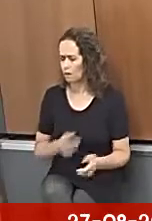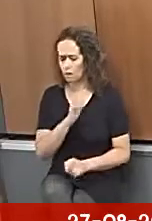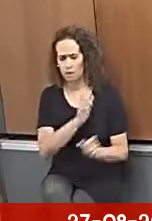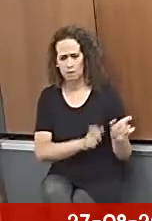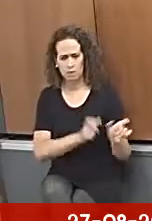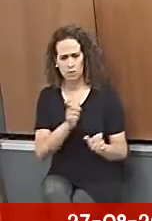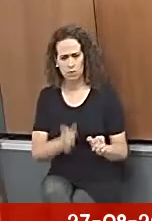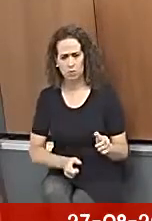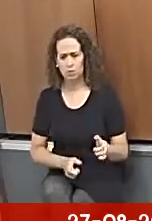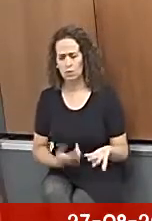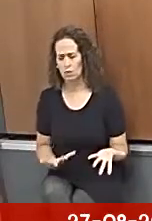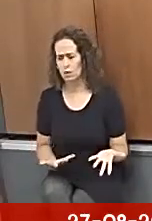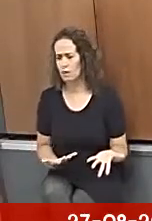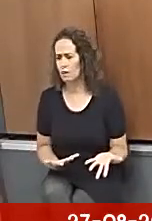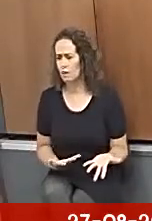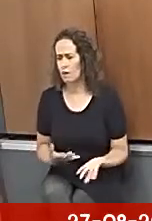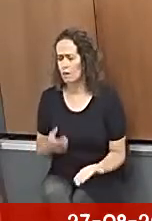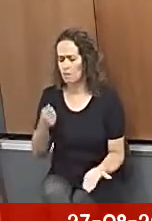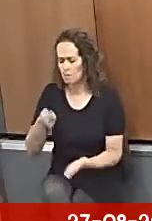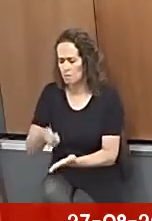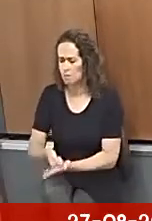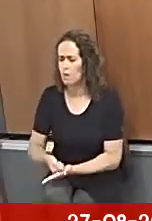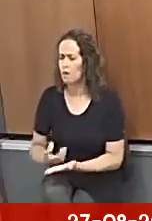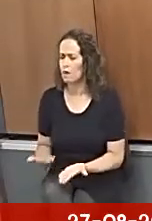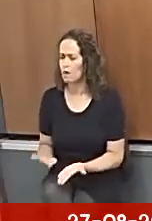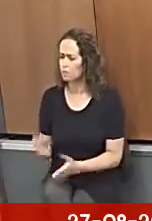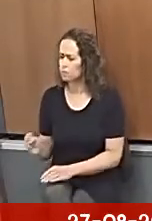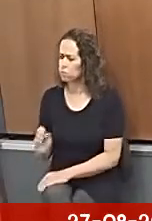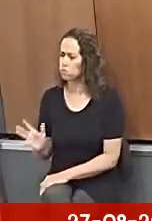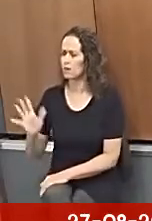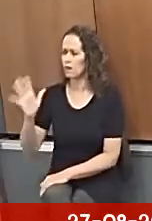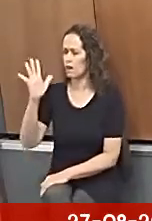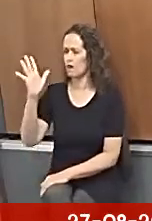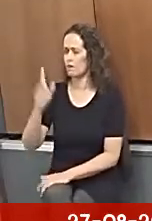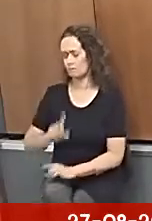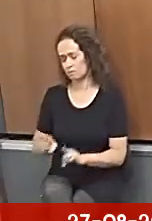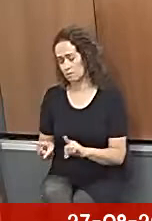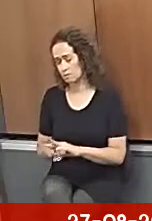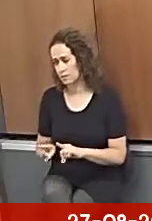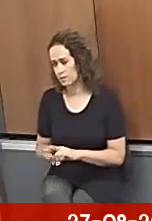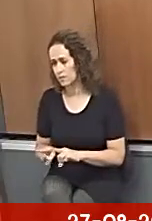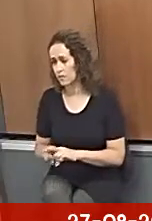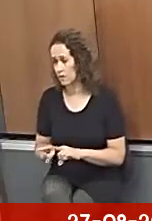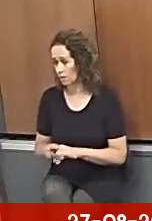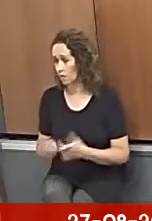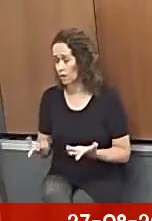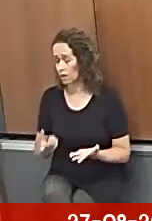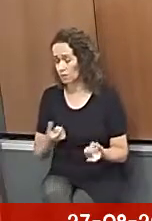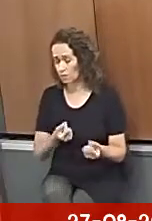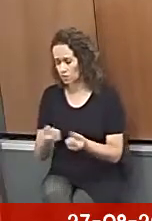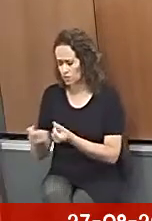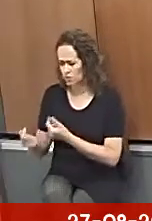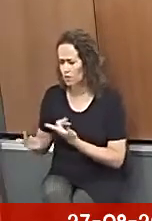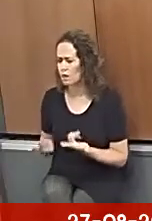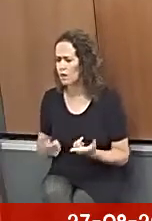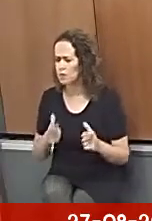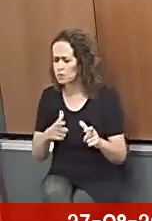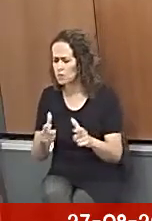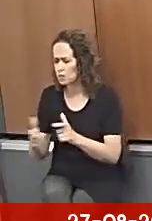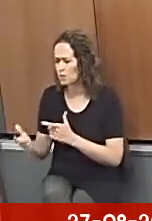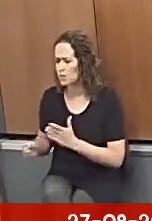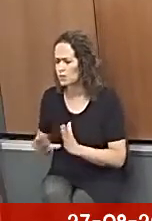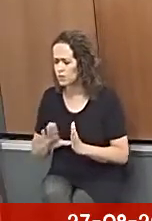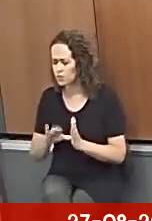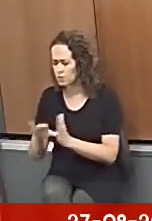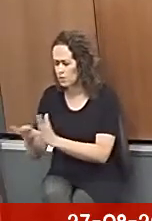ser lesado isso do ingresso que é altíssimo ainda é lesado com os desvios que a minas arena cometeu com a